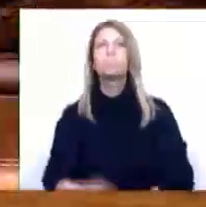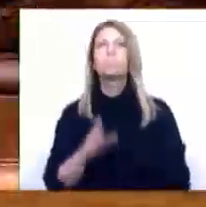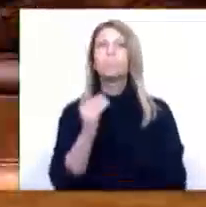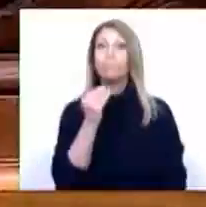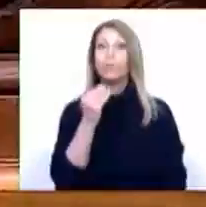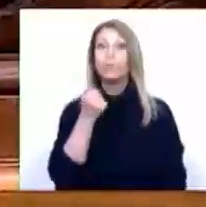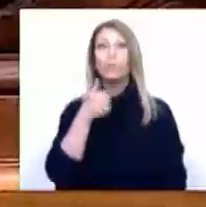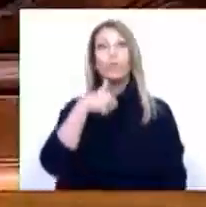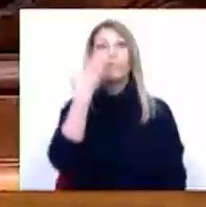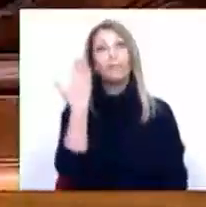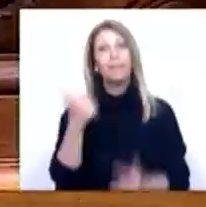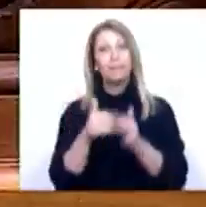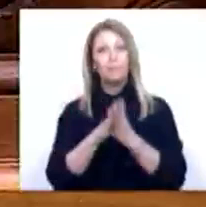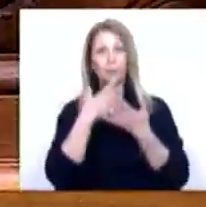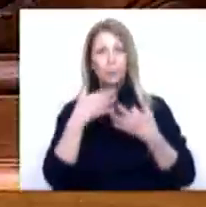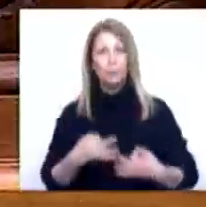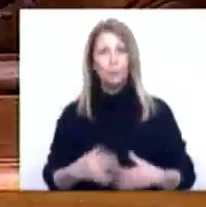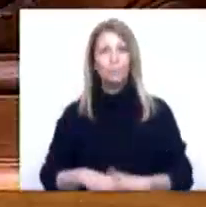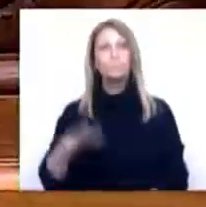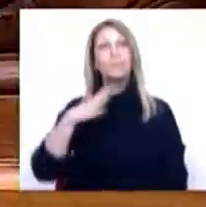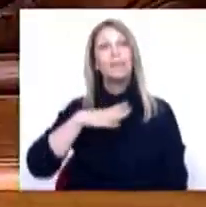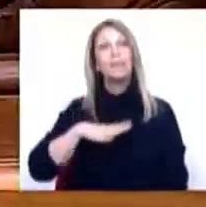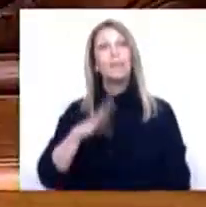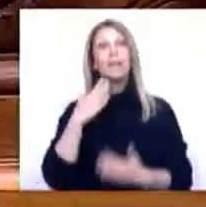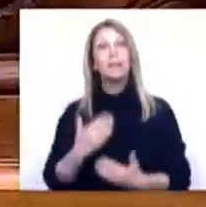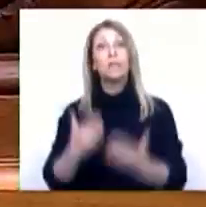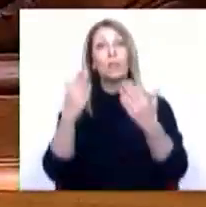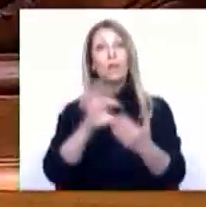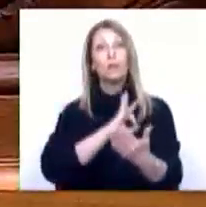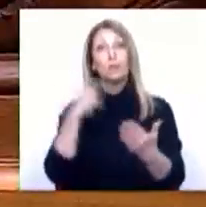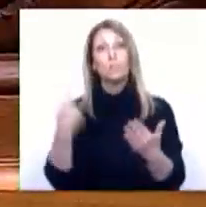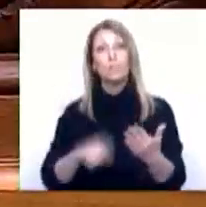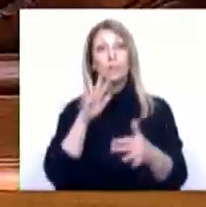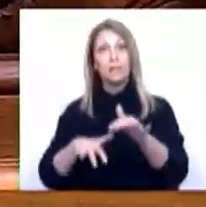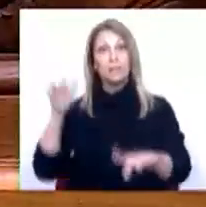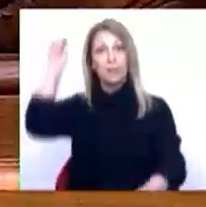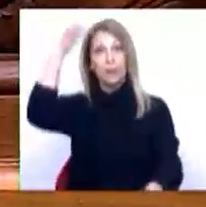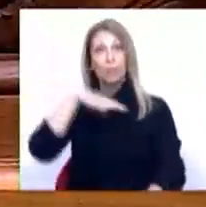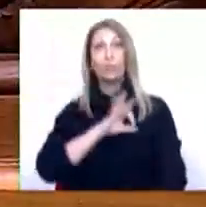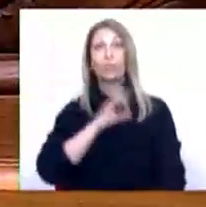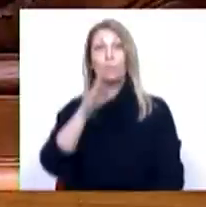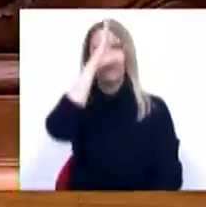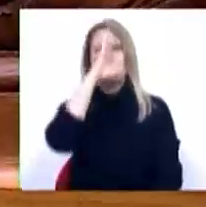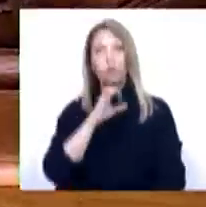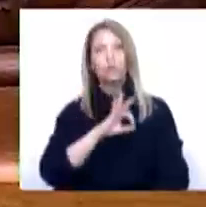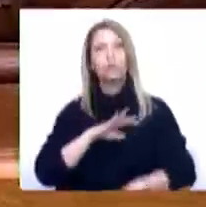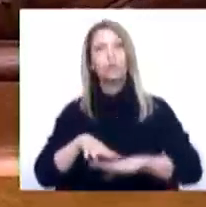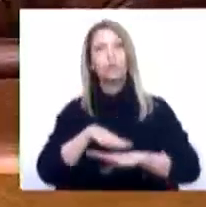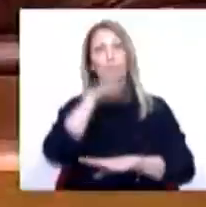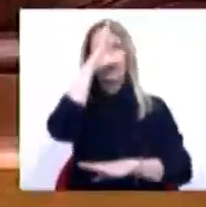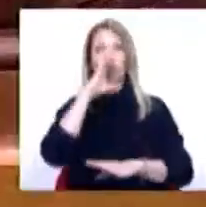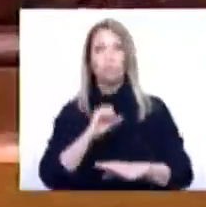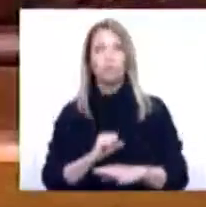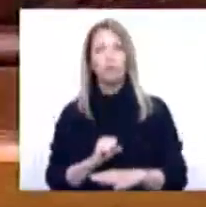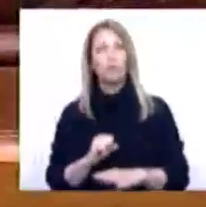Muito bom dia a todos. Queria saudar o Sr. Presidente da Assembleia da República, o Sr. Primeiro-Ministro, os senhores membros do Governo e